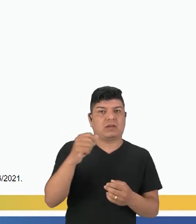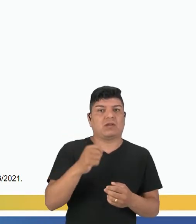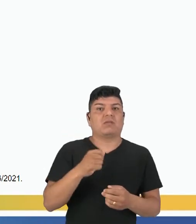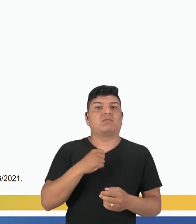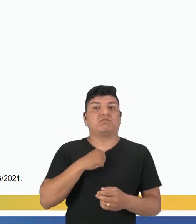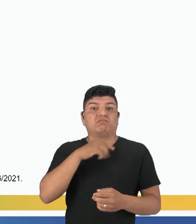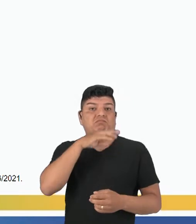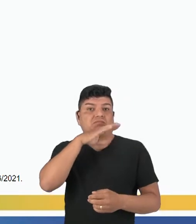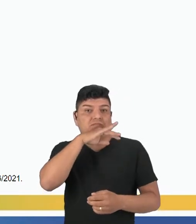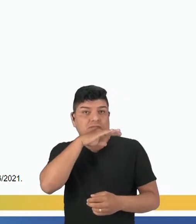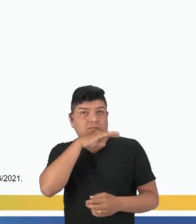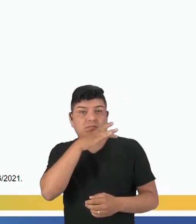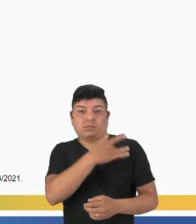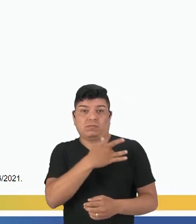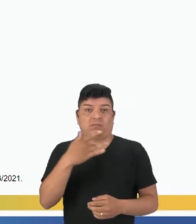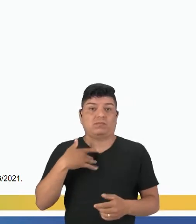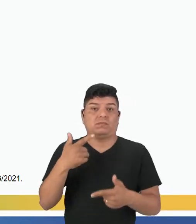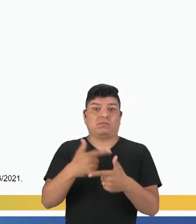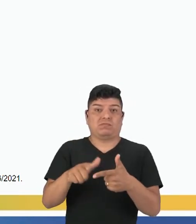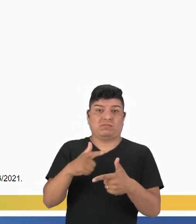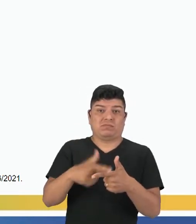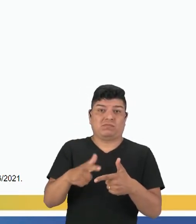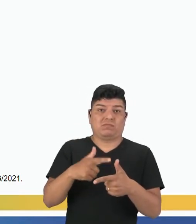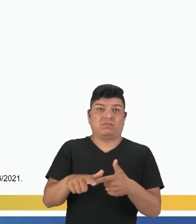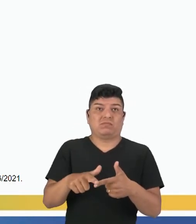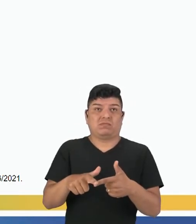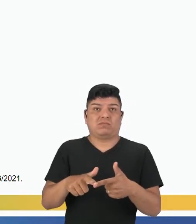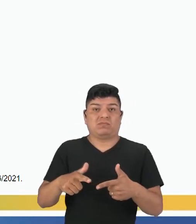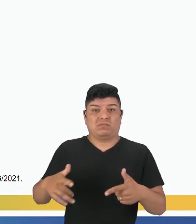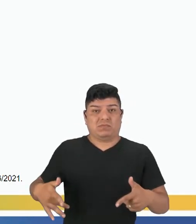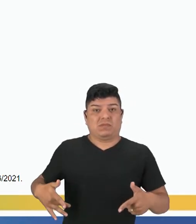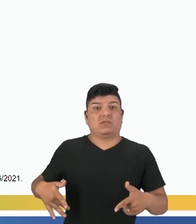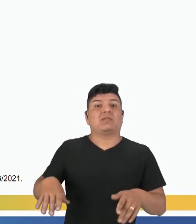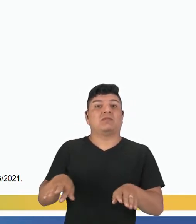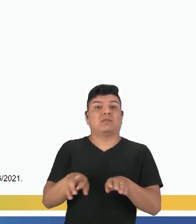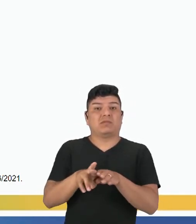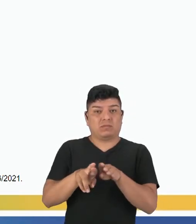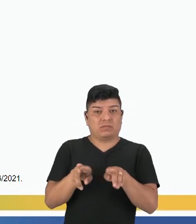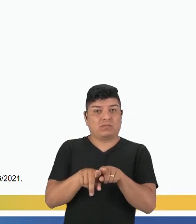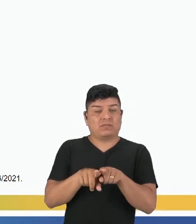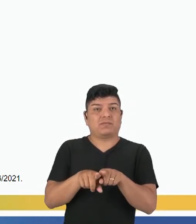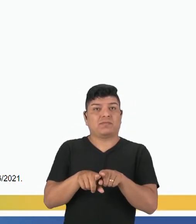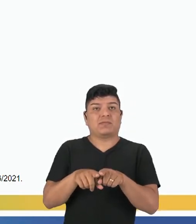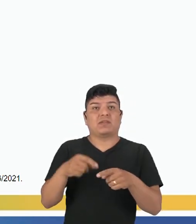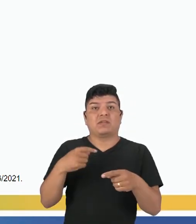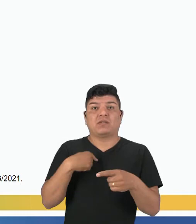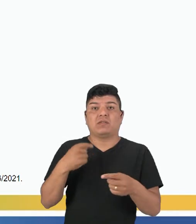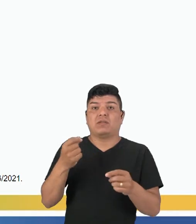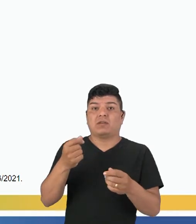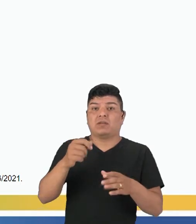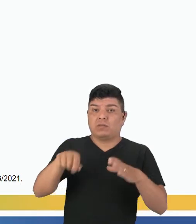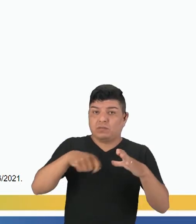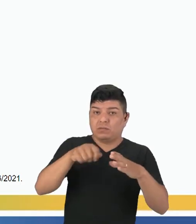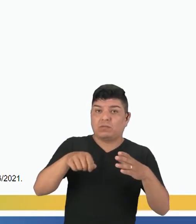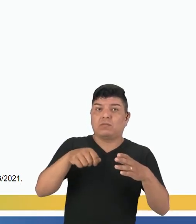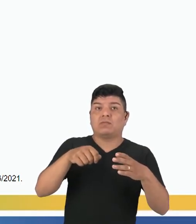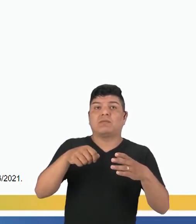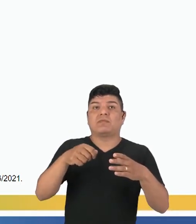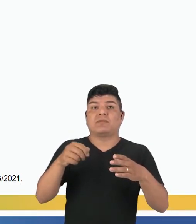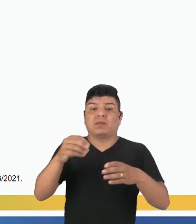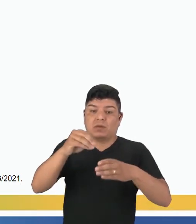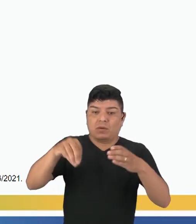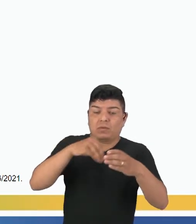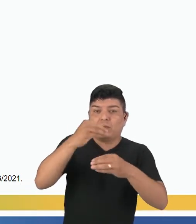para a saúde, causando problemas de pressão e nos rins. Agora uma receita salvadora. Misturando 2